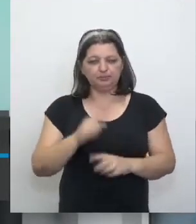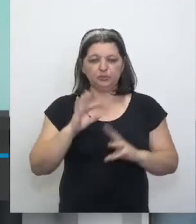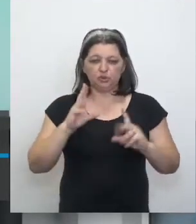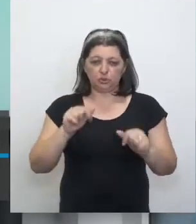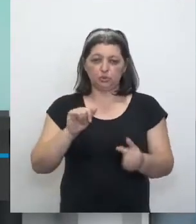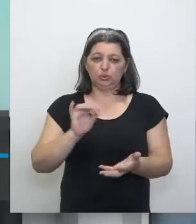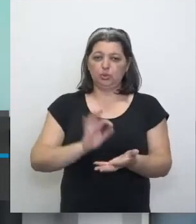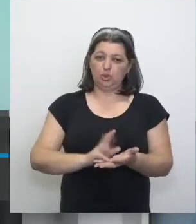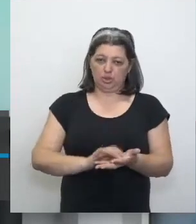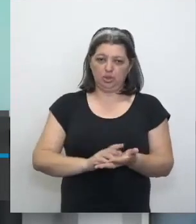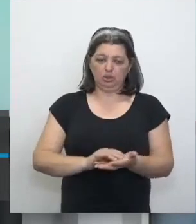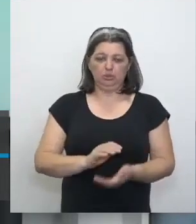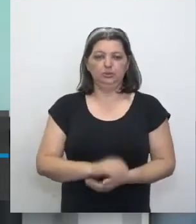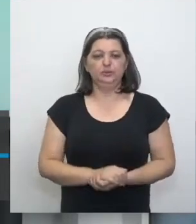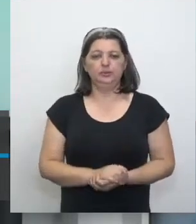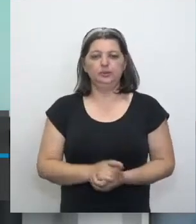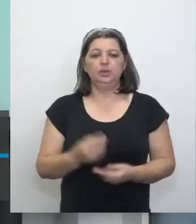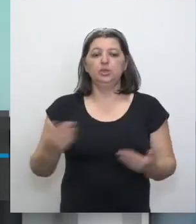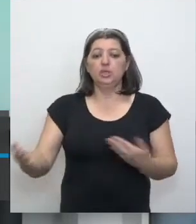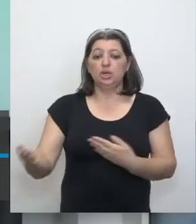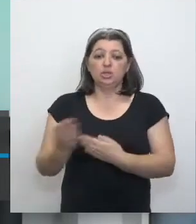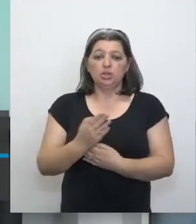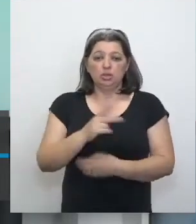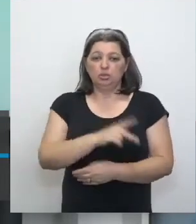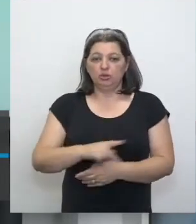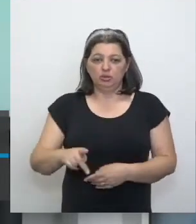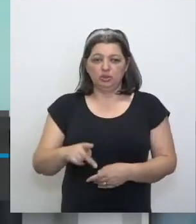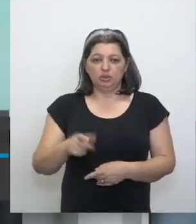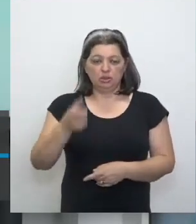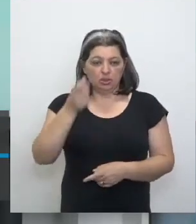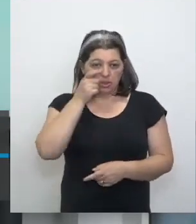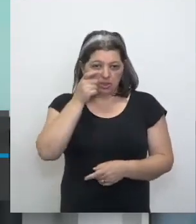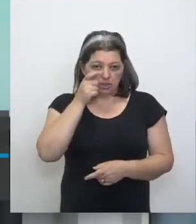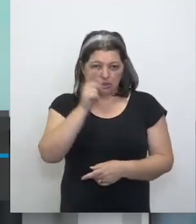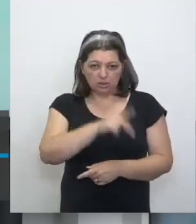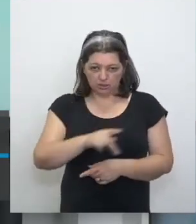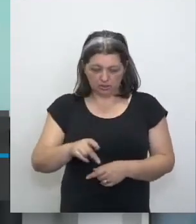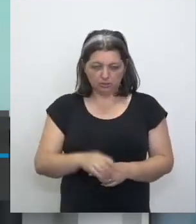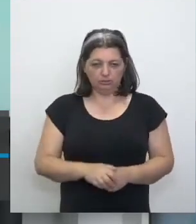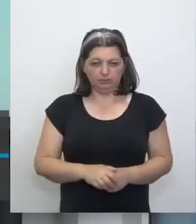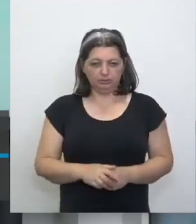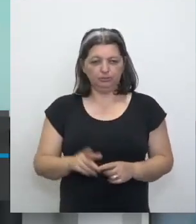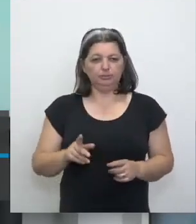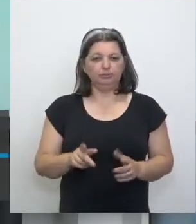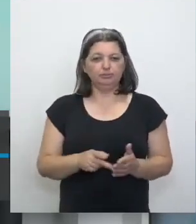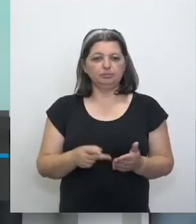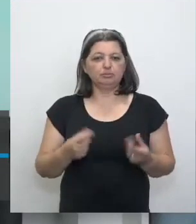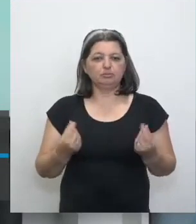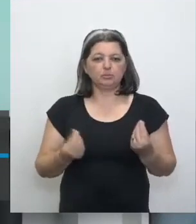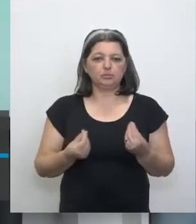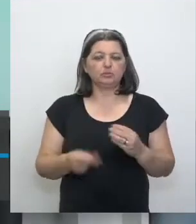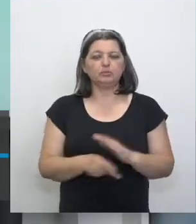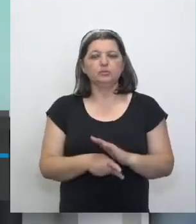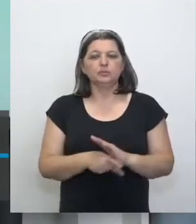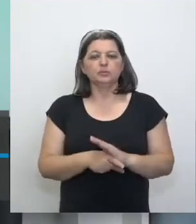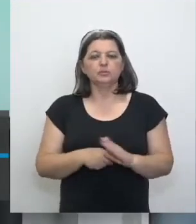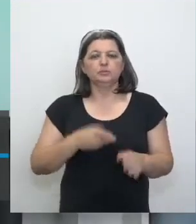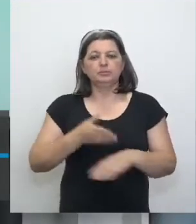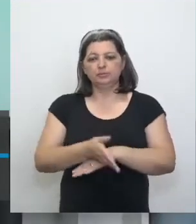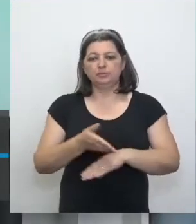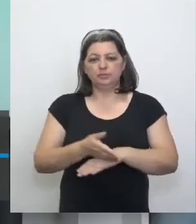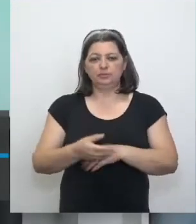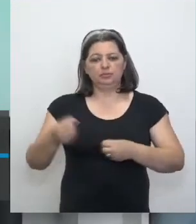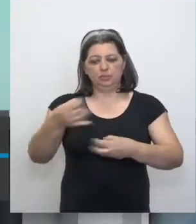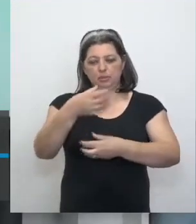bom? E hoje eu conto com a ajuda do professor que está aí assistindo a minha aula para me ajudar aí no decorrer do chat. Isso mesmo. Então, aluno, participe do chat